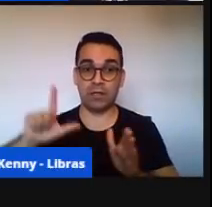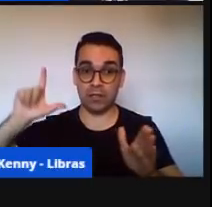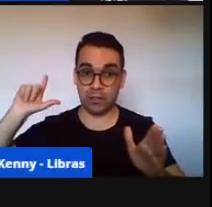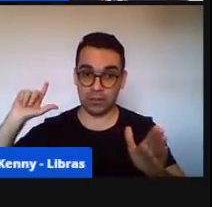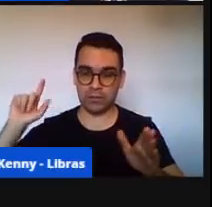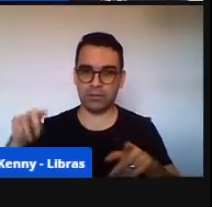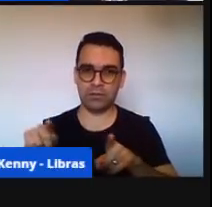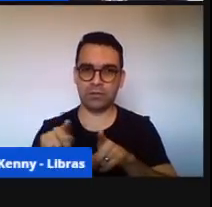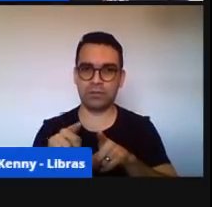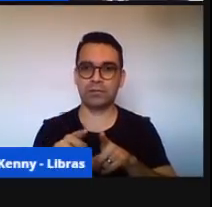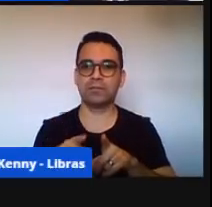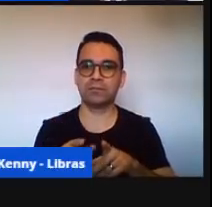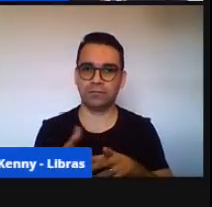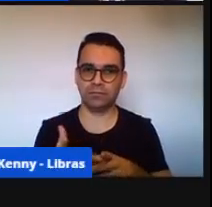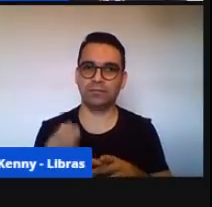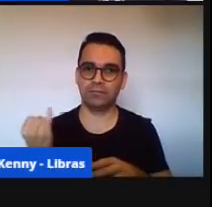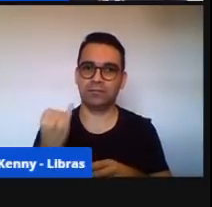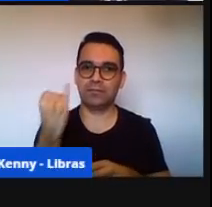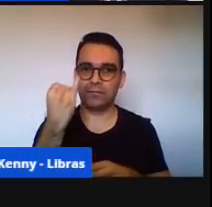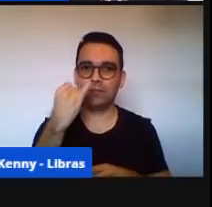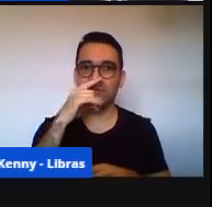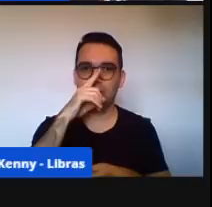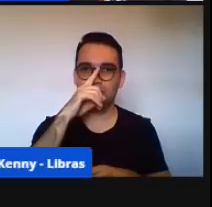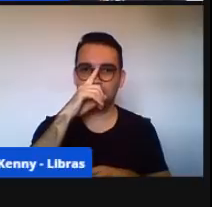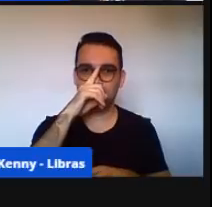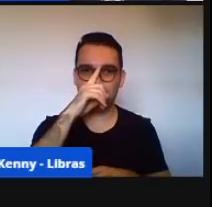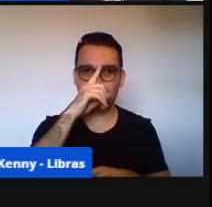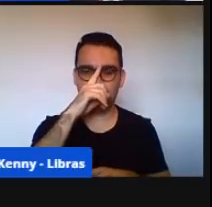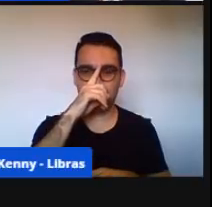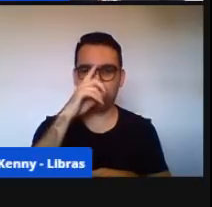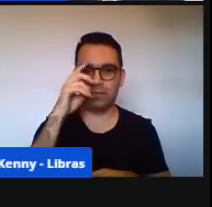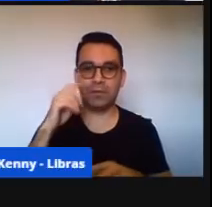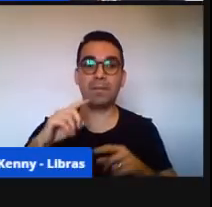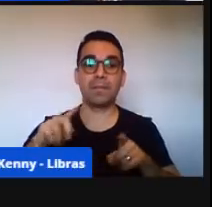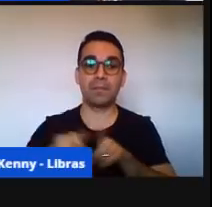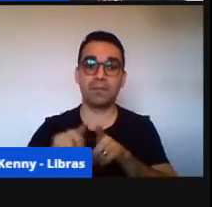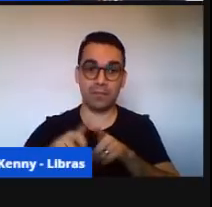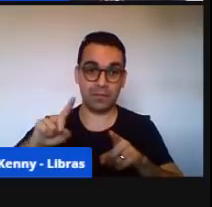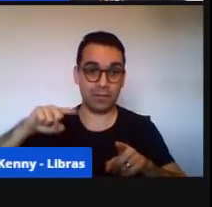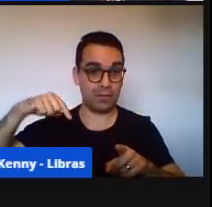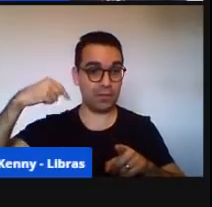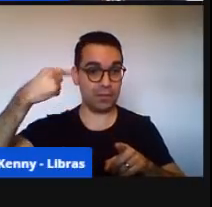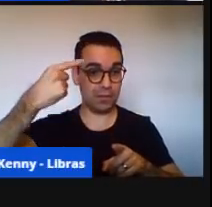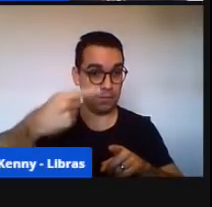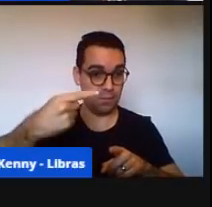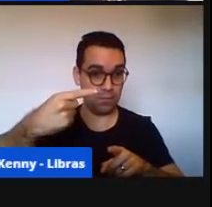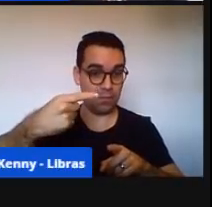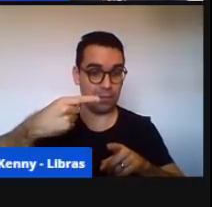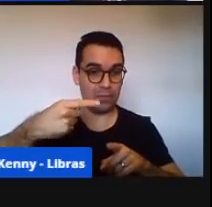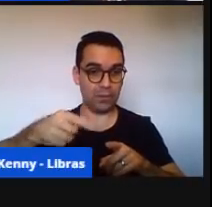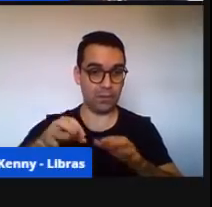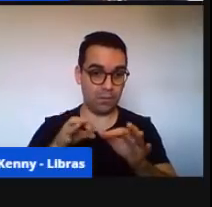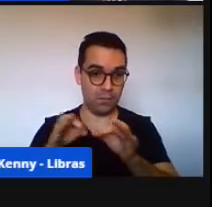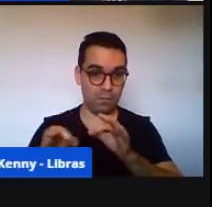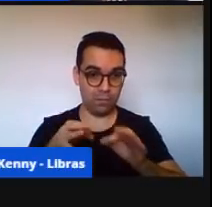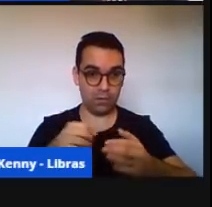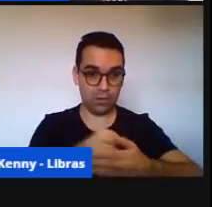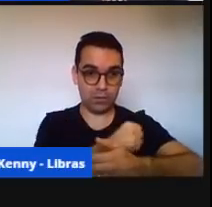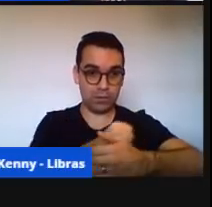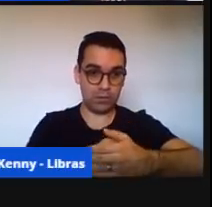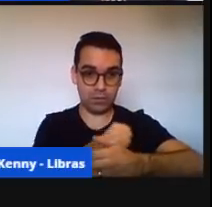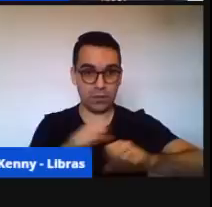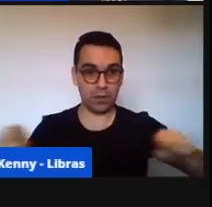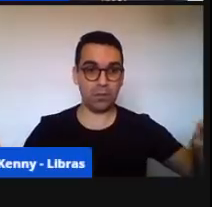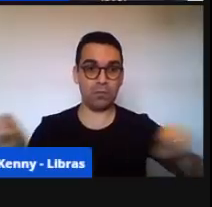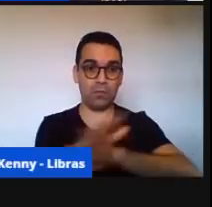contaminante, a gente acabar colocando o alimento em contato com esse contaminante, e após o uso, para deixar o ambiente limpo e higienizado